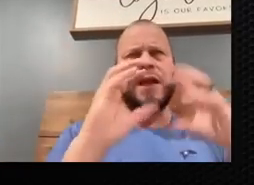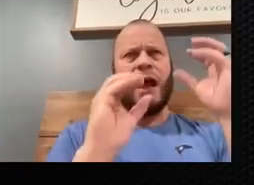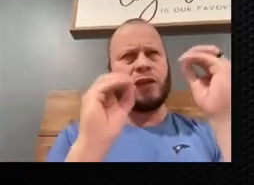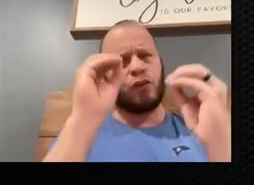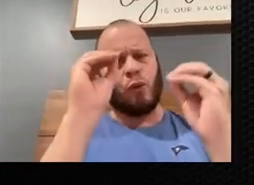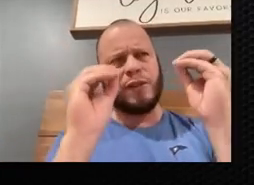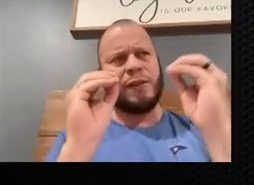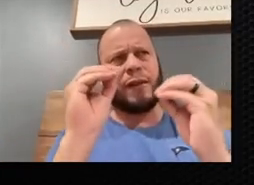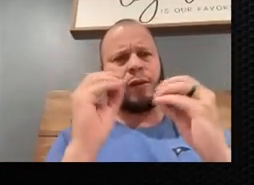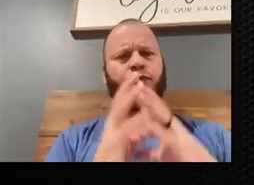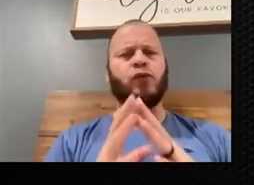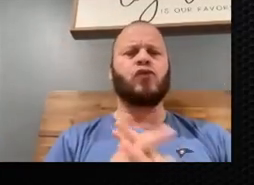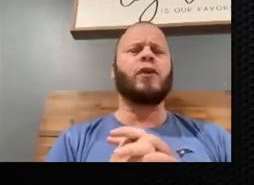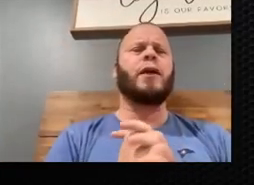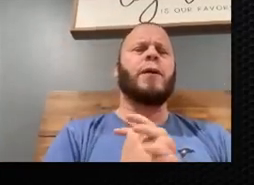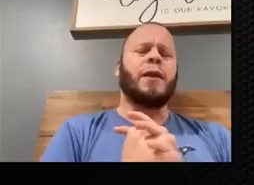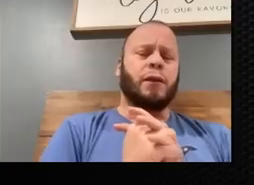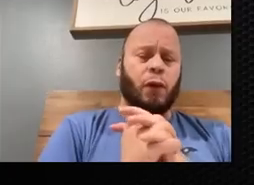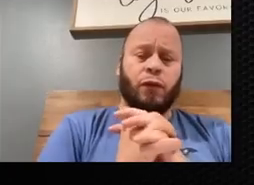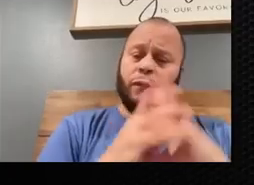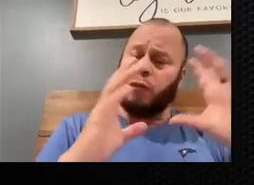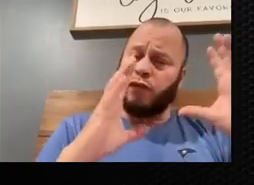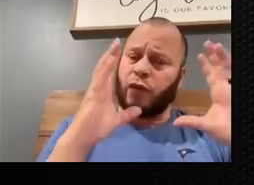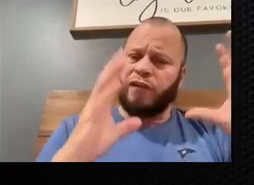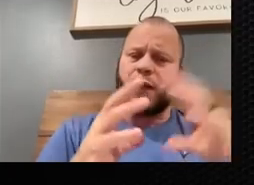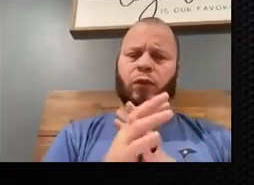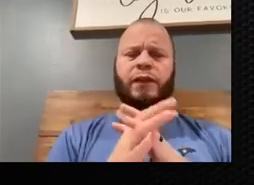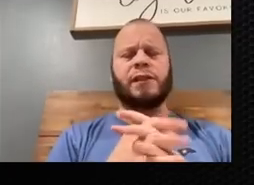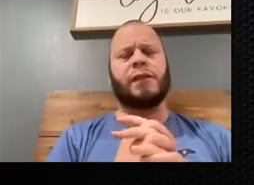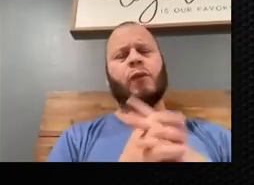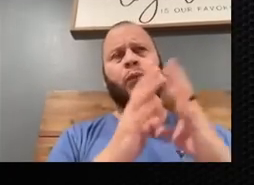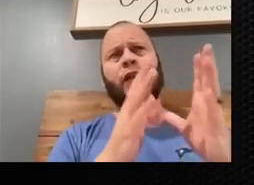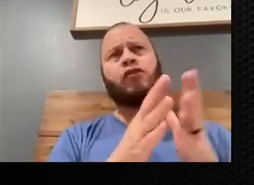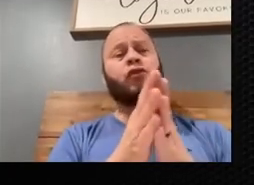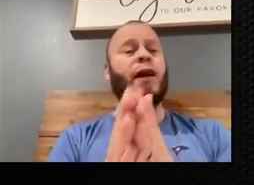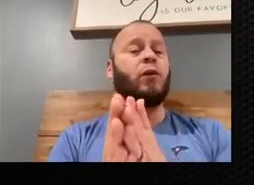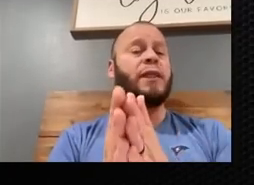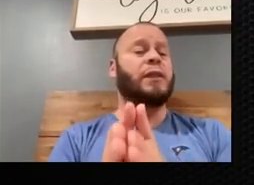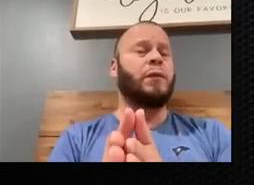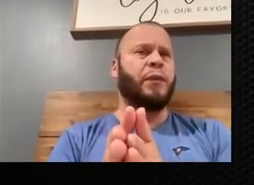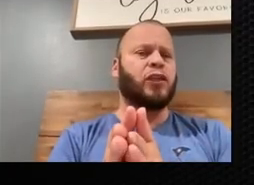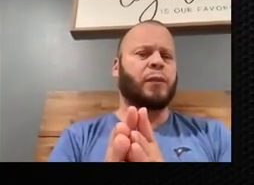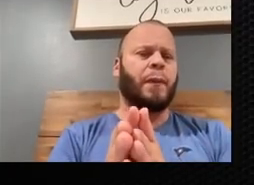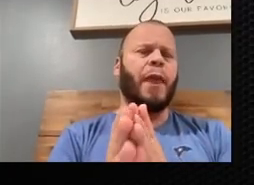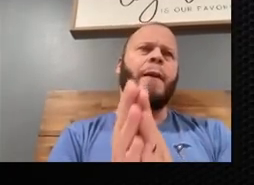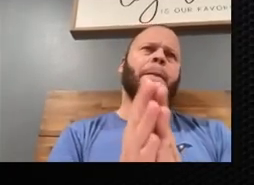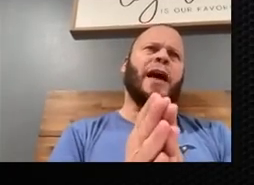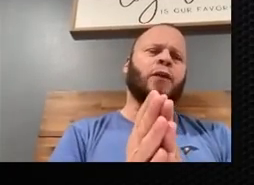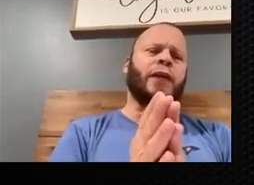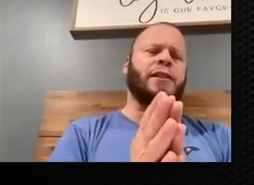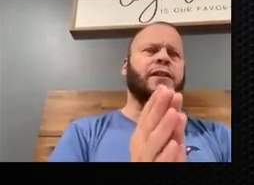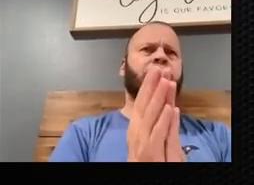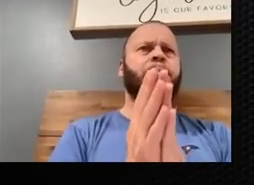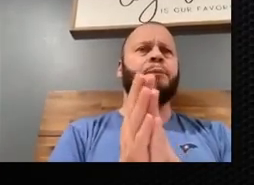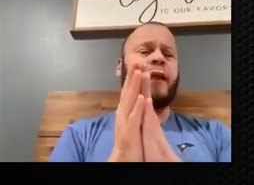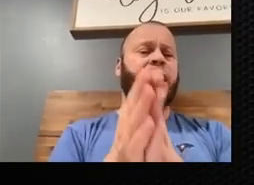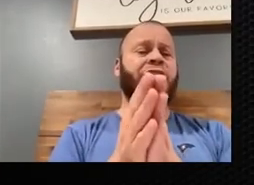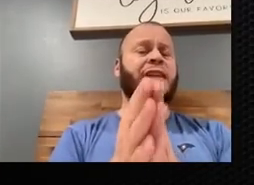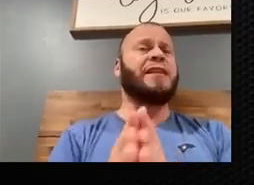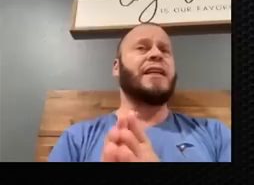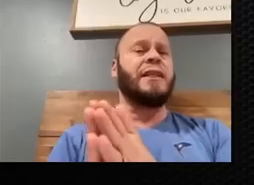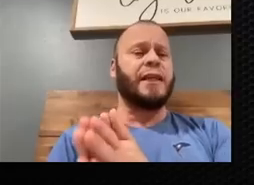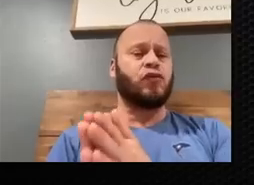assim, as coisas ainda estão funcionando. Então, vamos ver o que vai acontecer. Por isso, não vai acontecer um impeachment. Mas não quer dizer